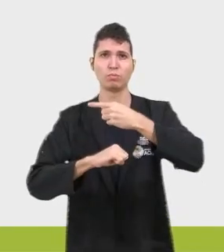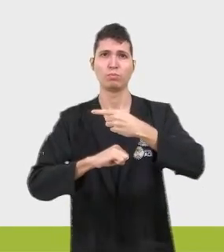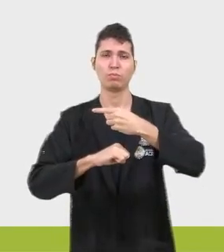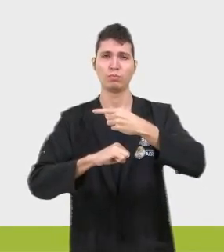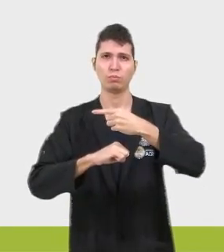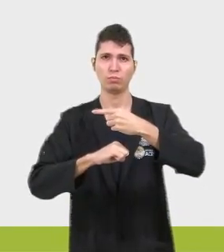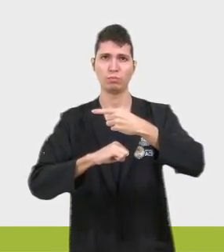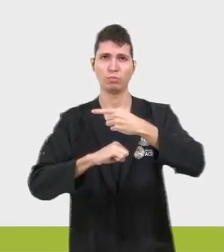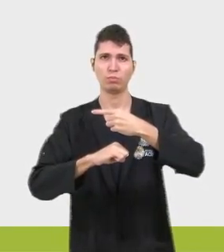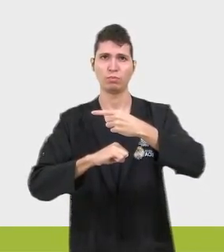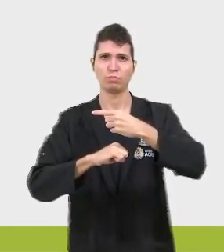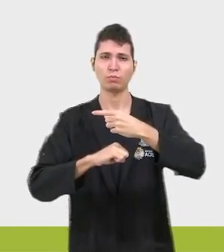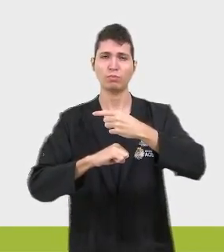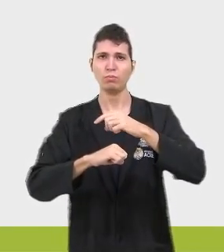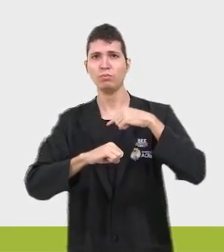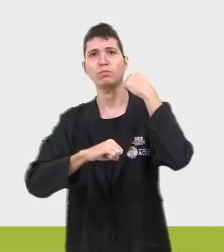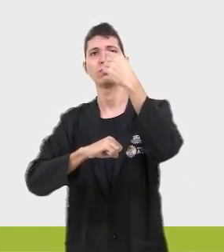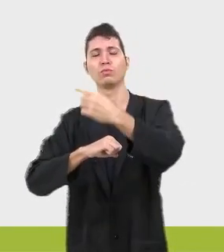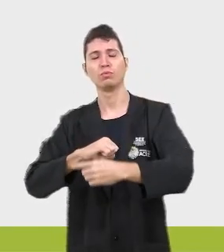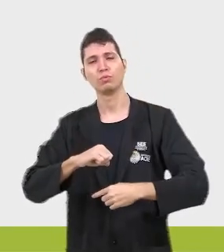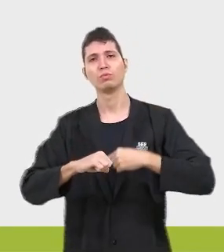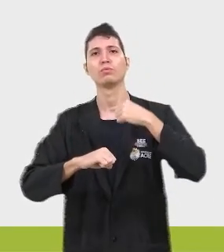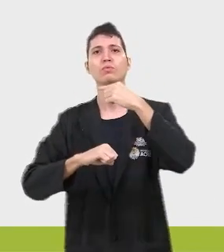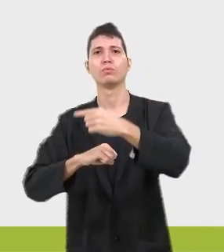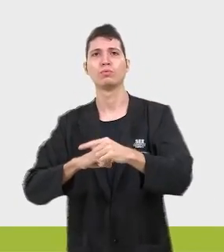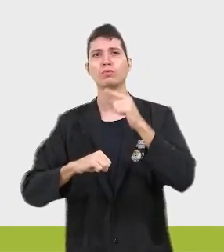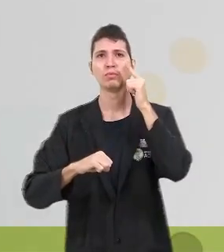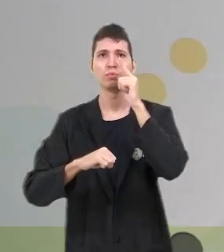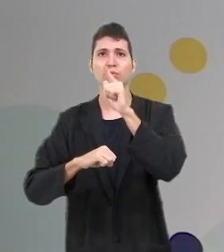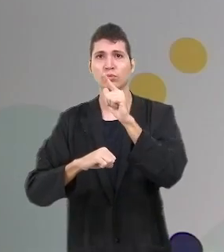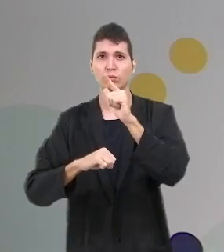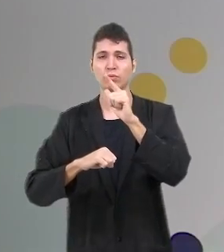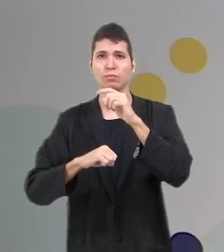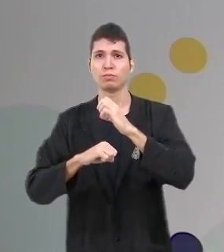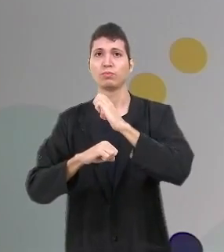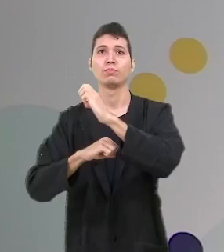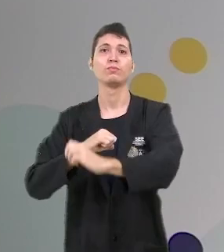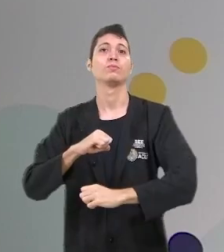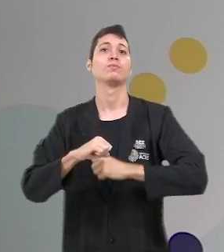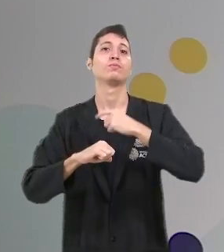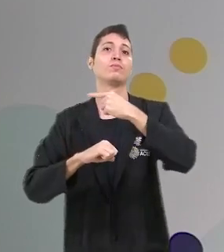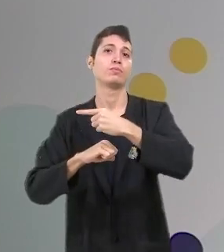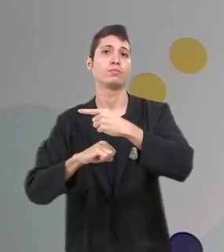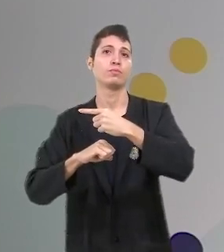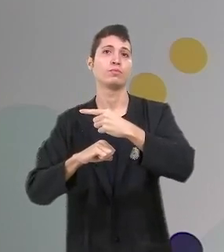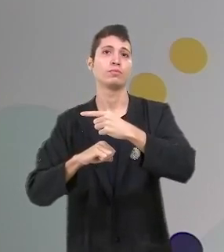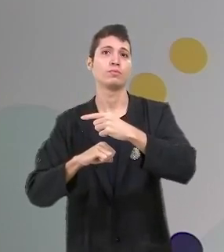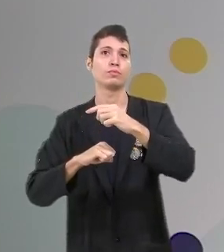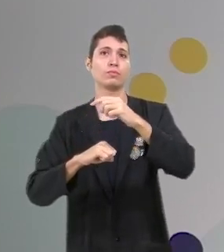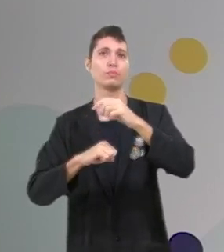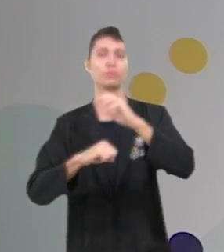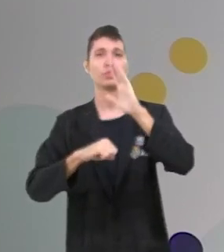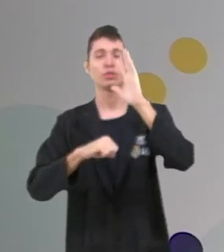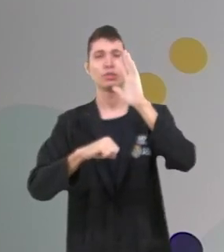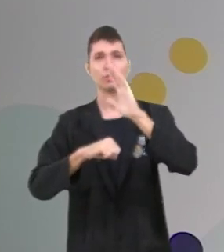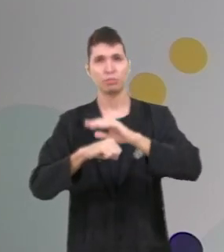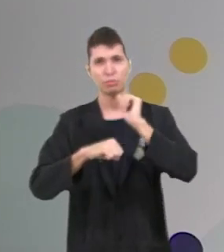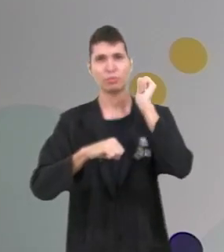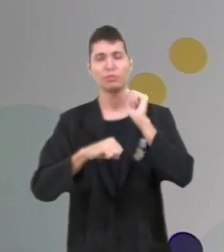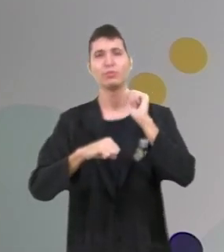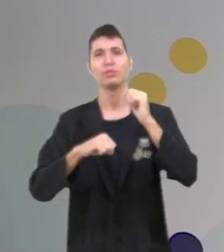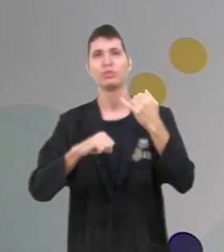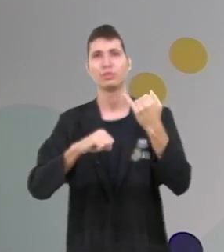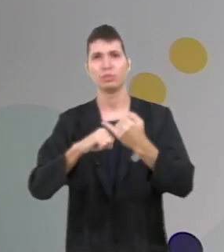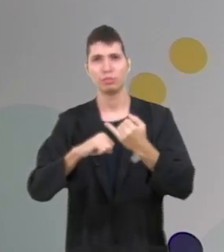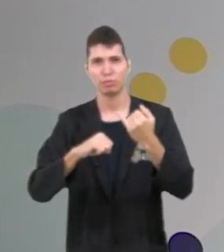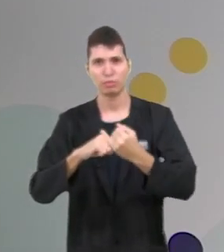Os átomos que ganham elétrons, eles são chamados de ânions. Enquanto os átomos